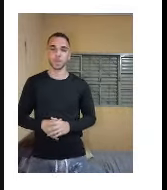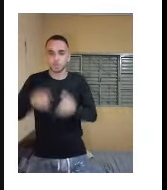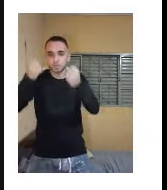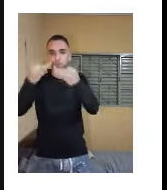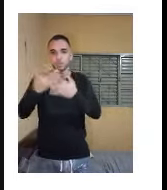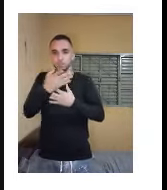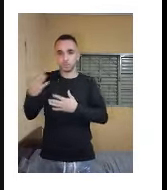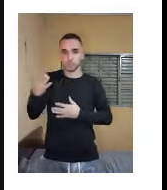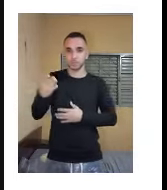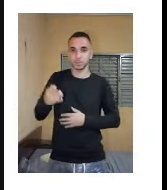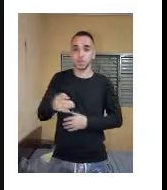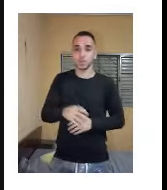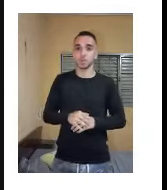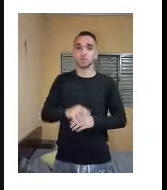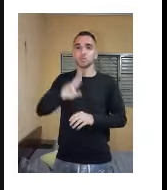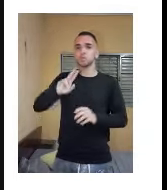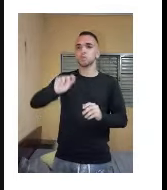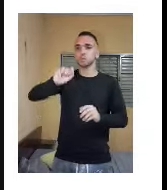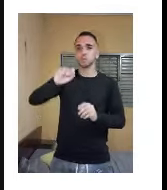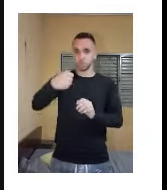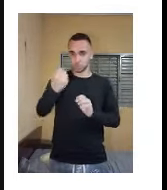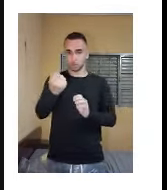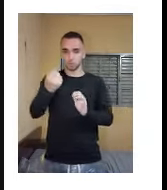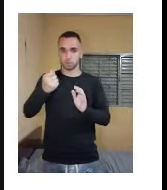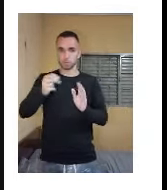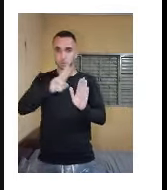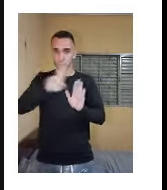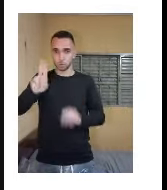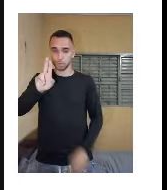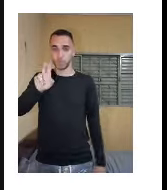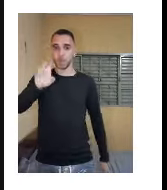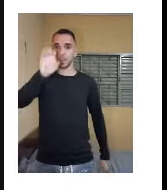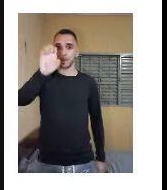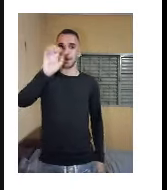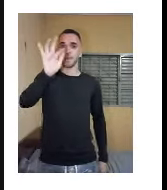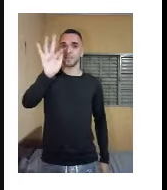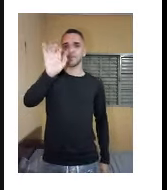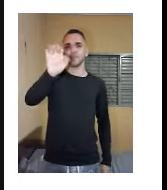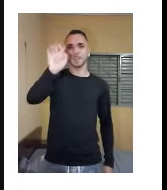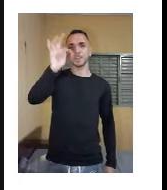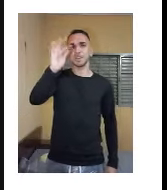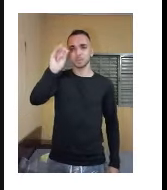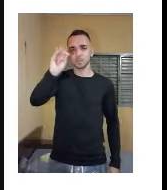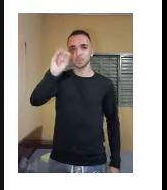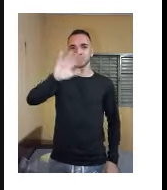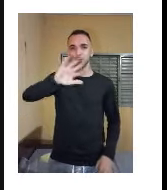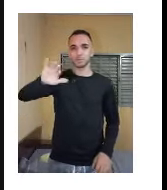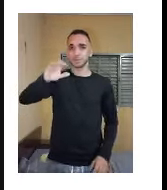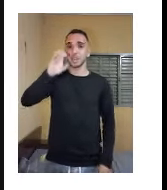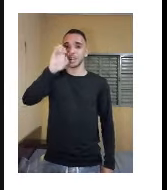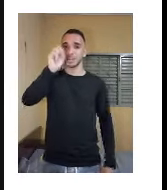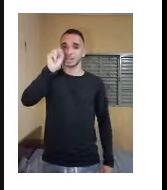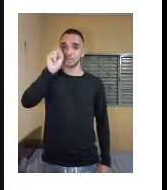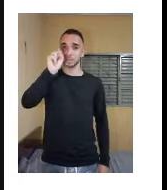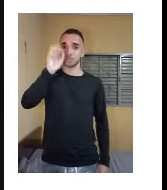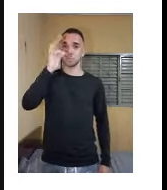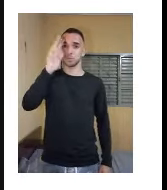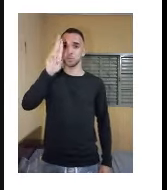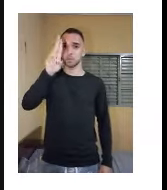que, de alguma maneira, é bastante conhecido das pessoas, né, que é graças